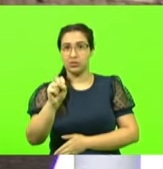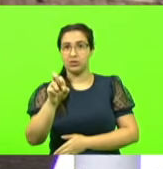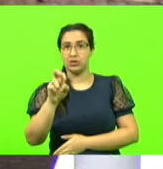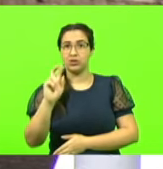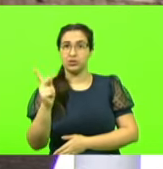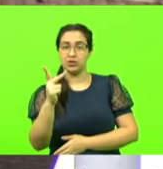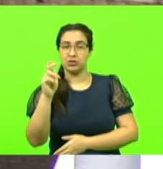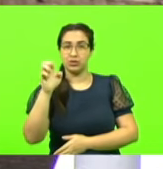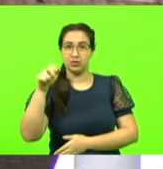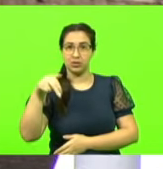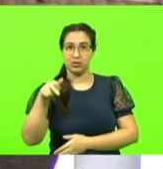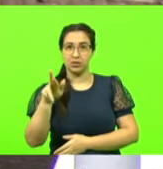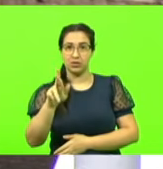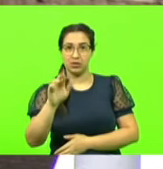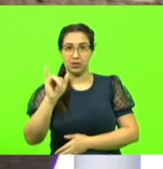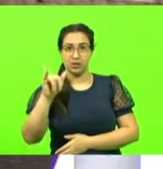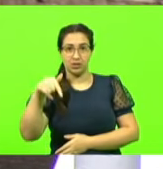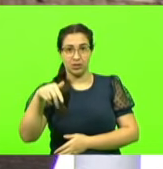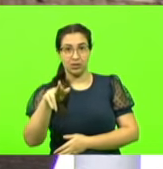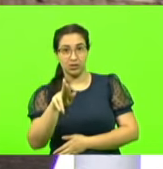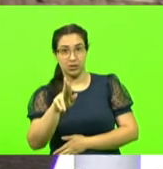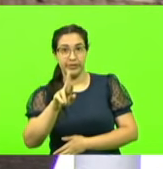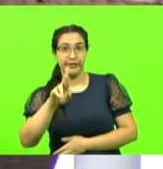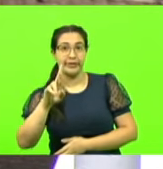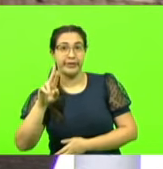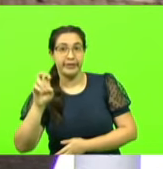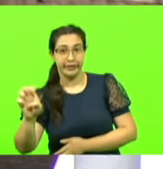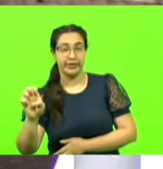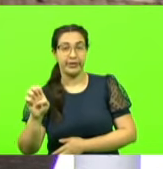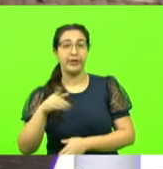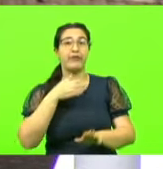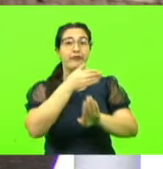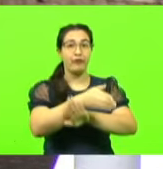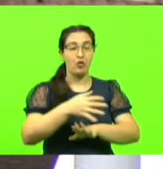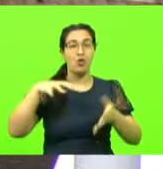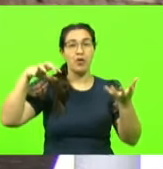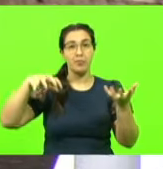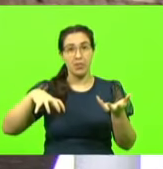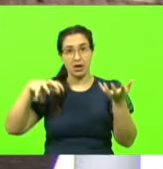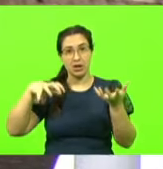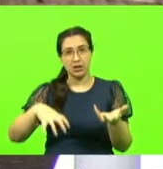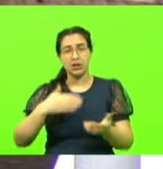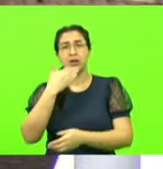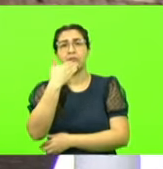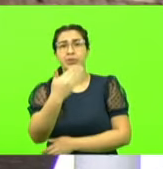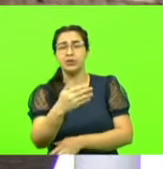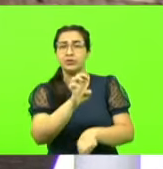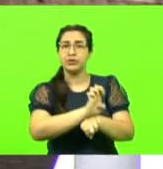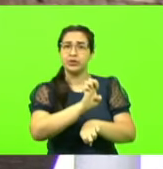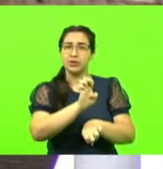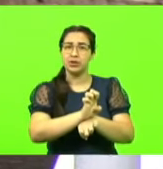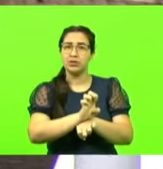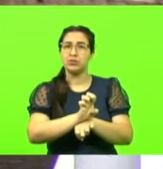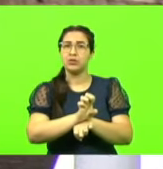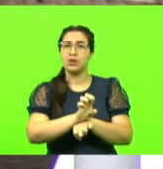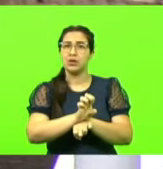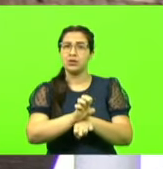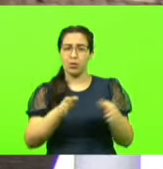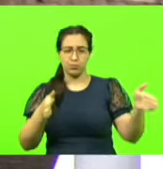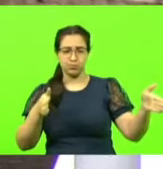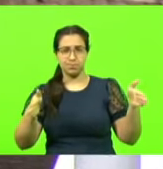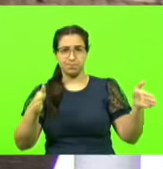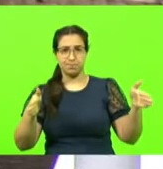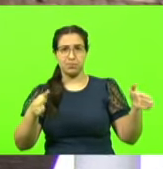da BR-470, pedindo a estadualização dos trechos para que nós pudéssemos,